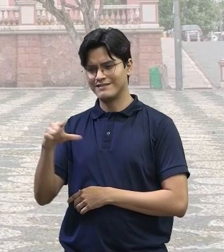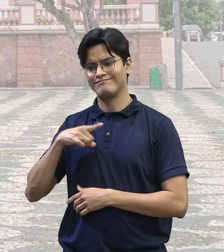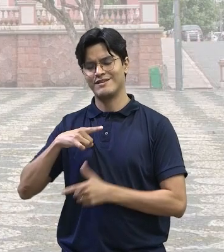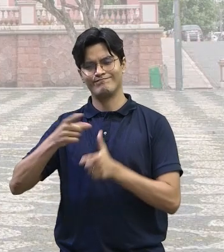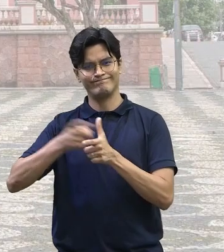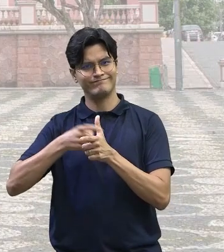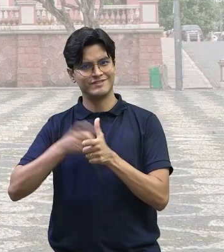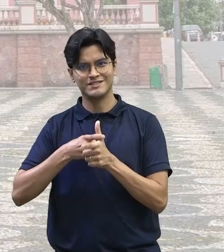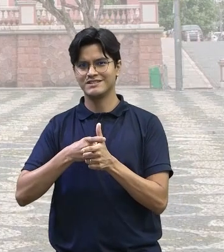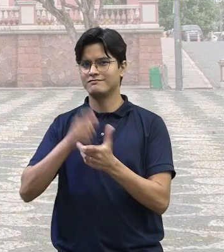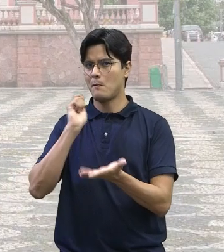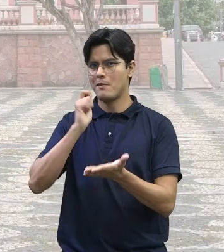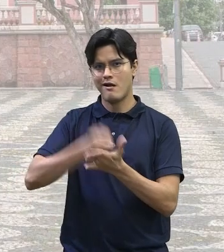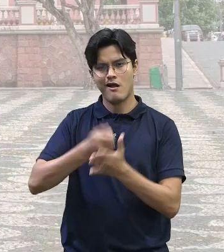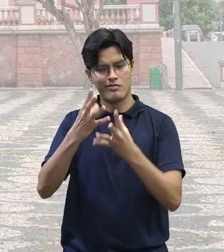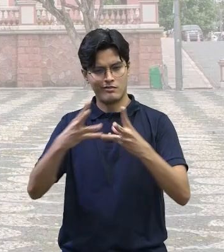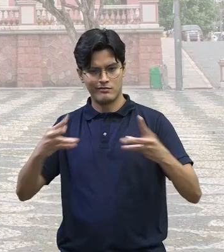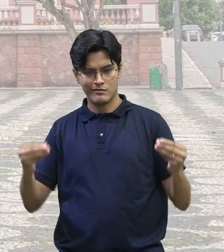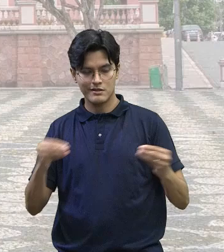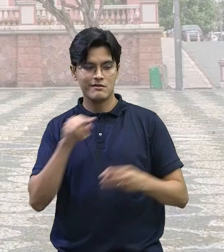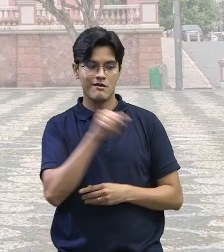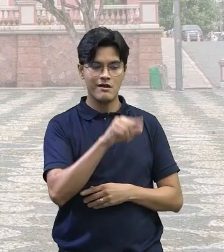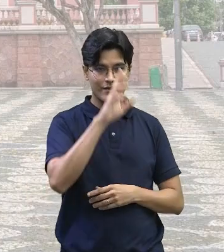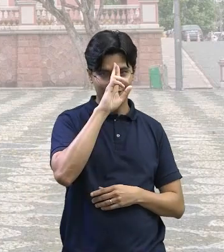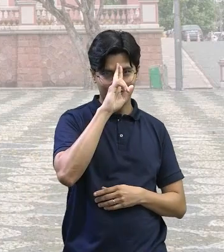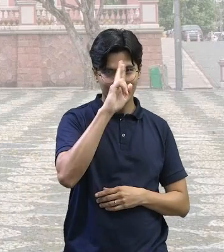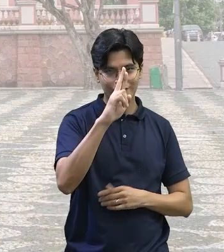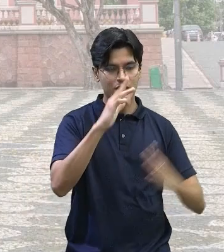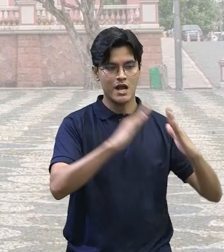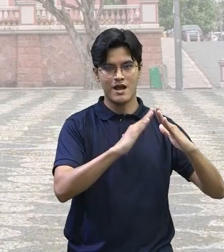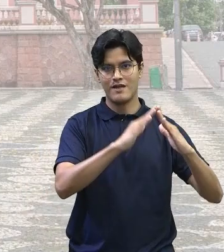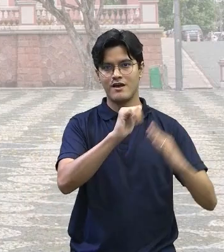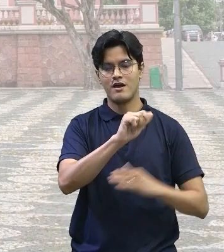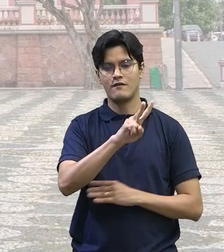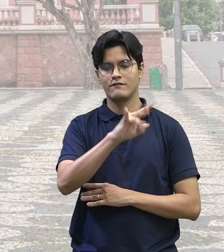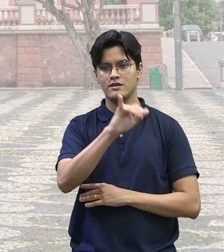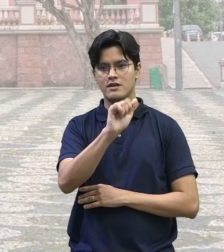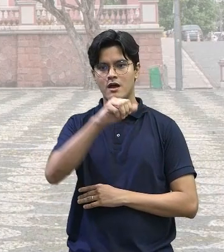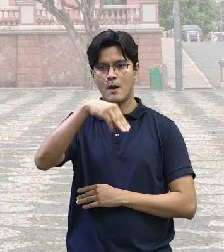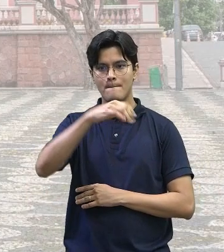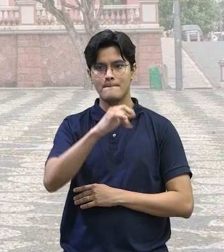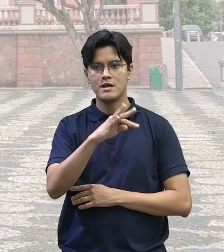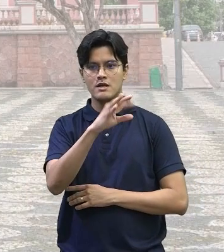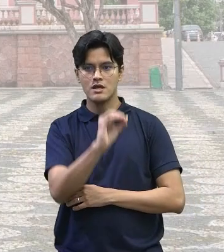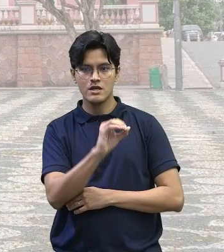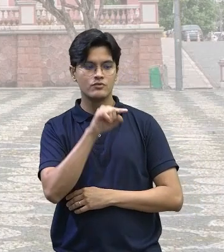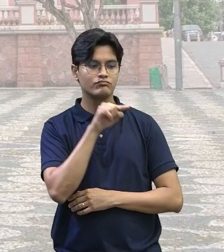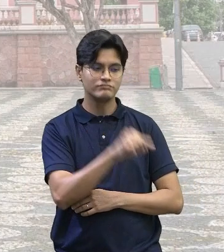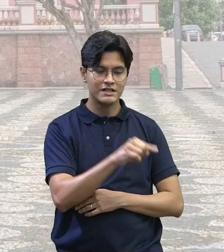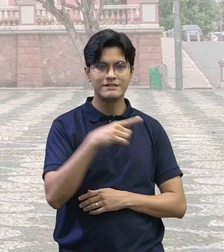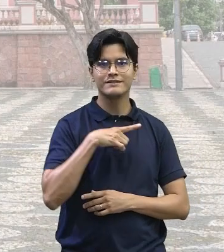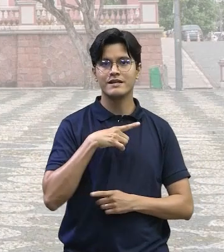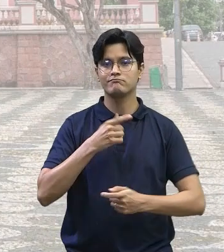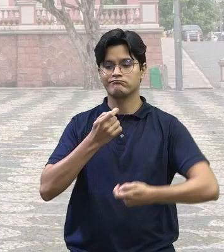as casas de aviamento, que porventura também faziam negócios diretamente com os empresários